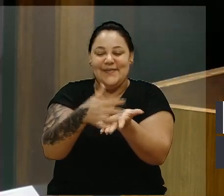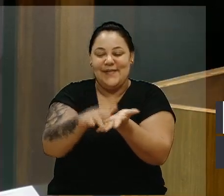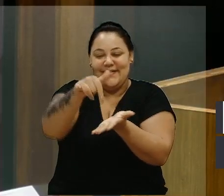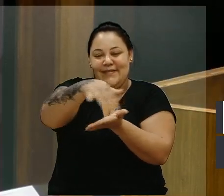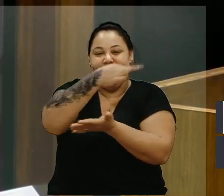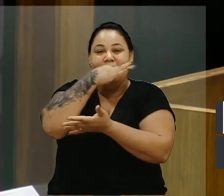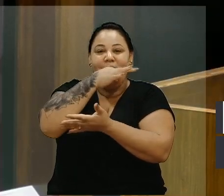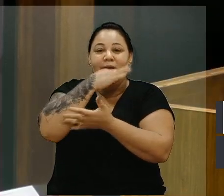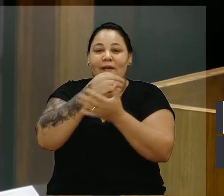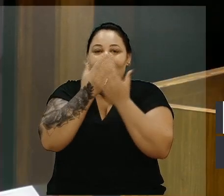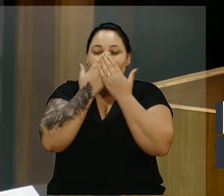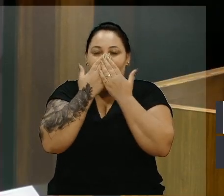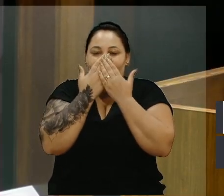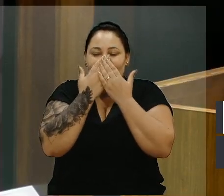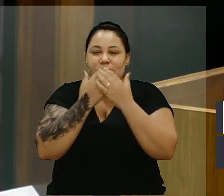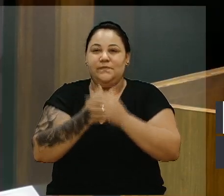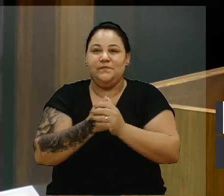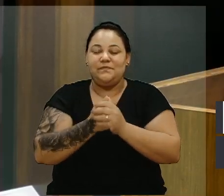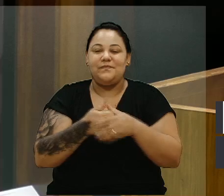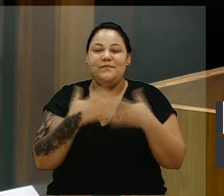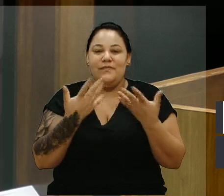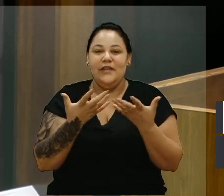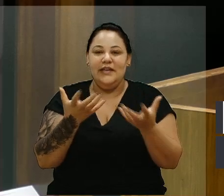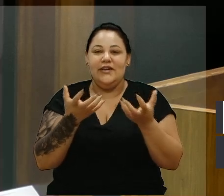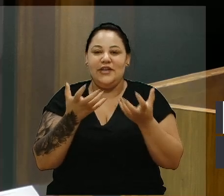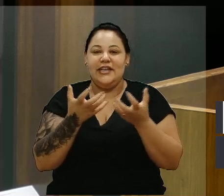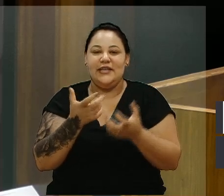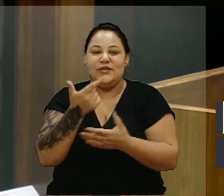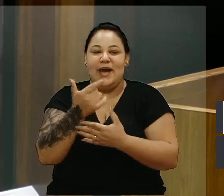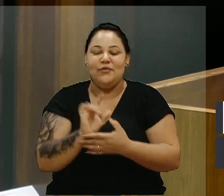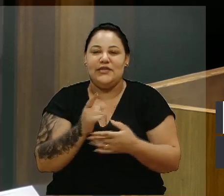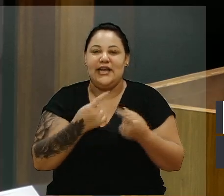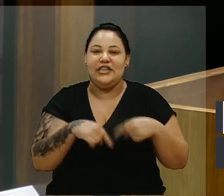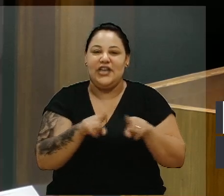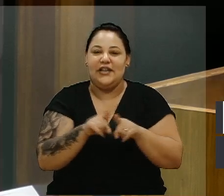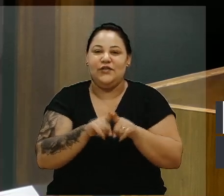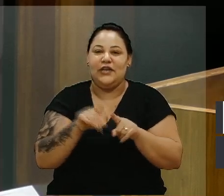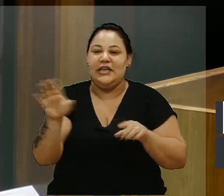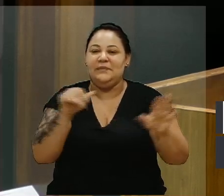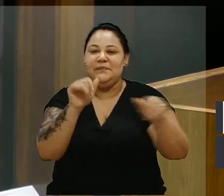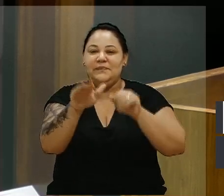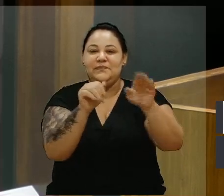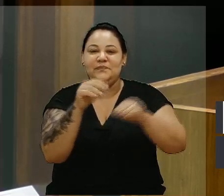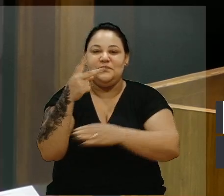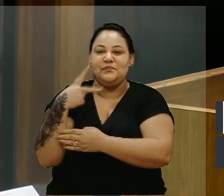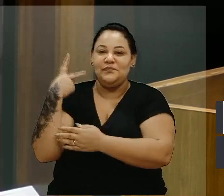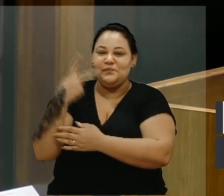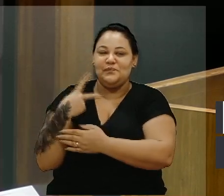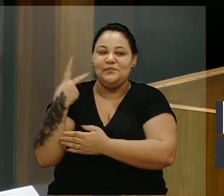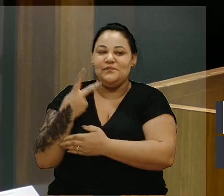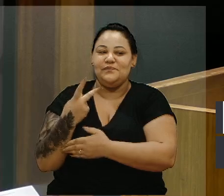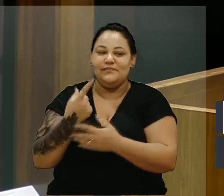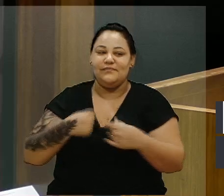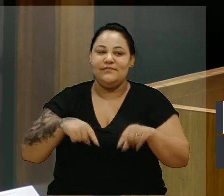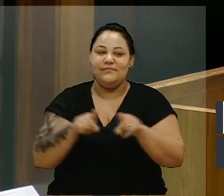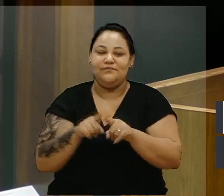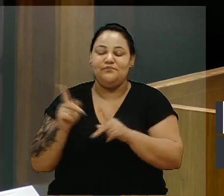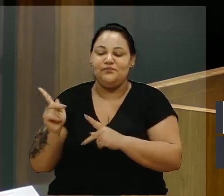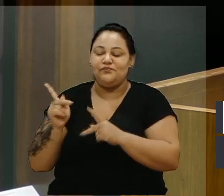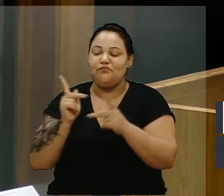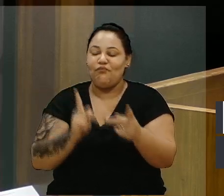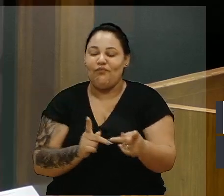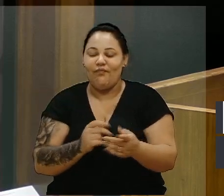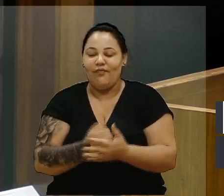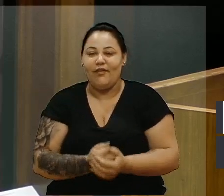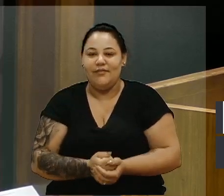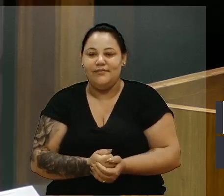Então, eu queria novamente convidar os vereadores. Nós colocamos ali no grupo dos vereadores o convite a todos os